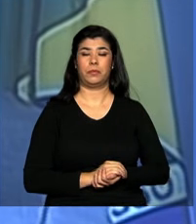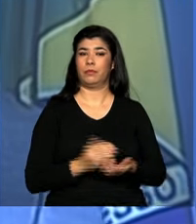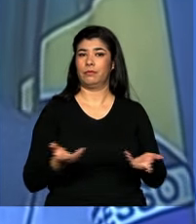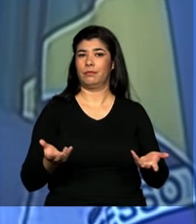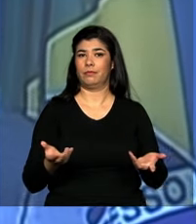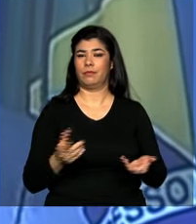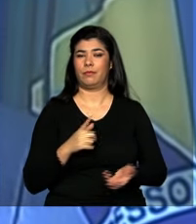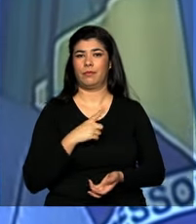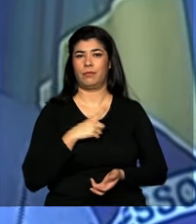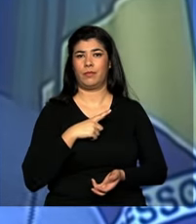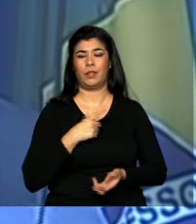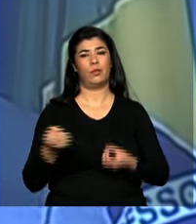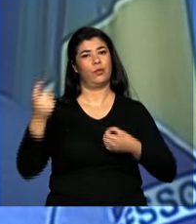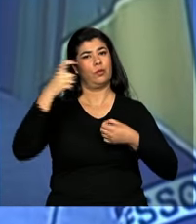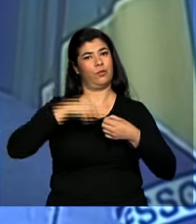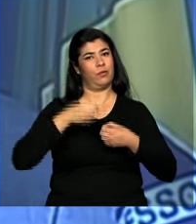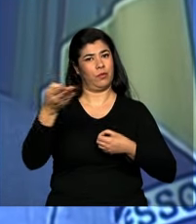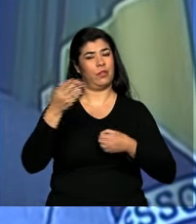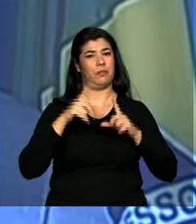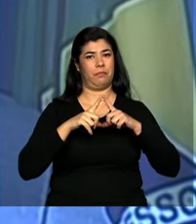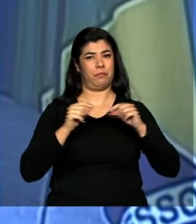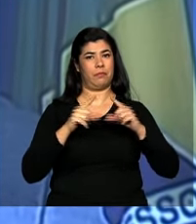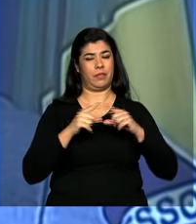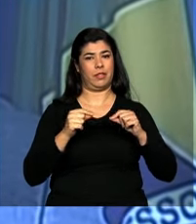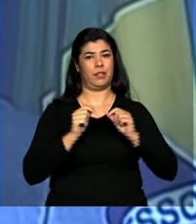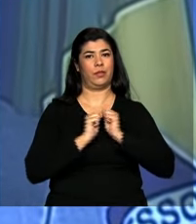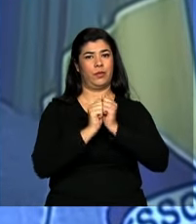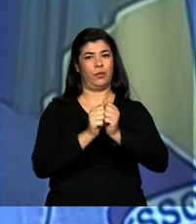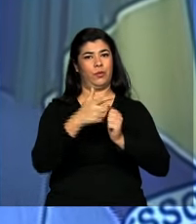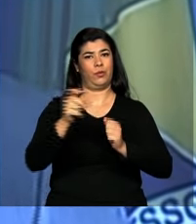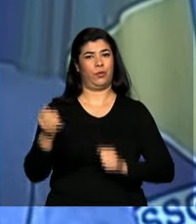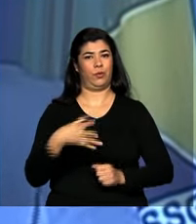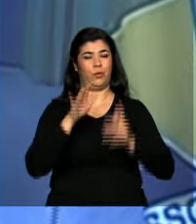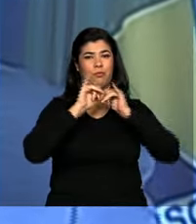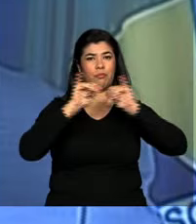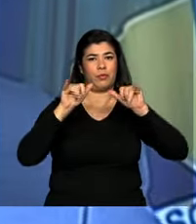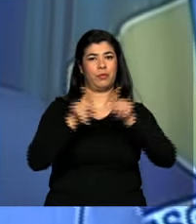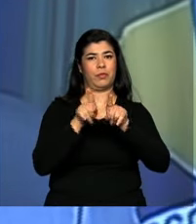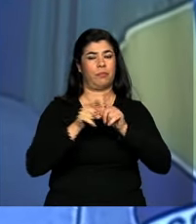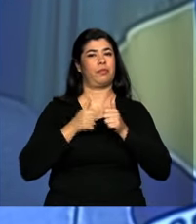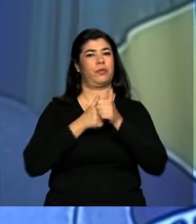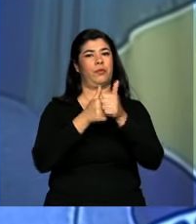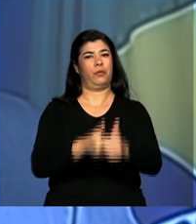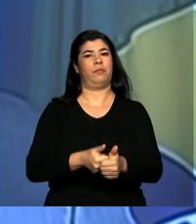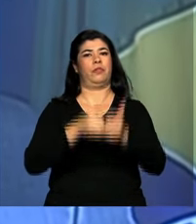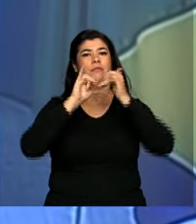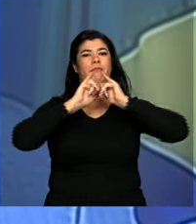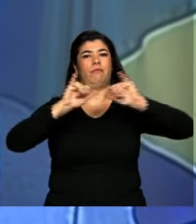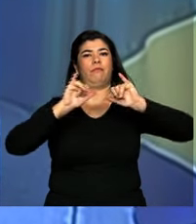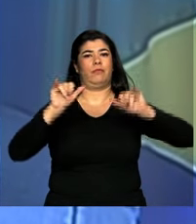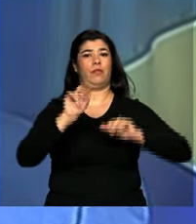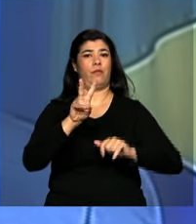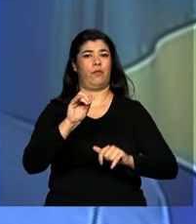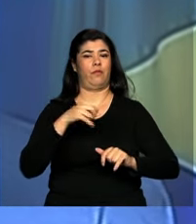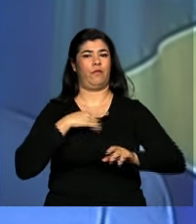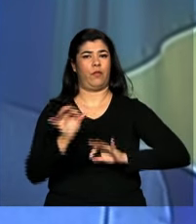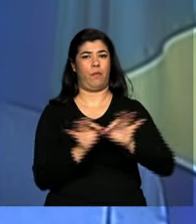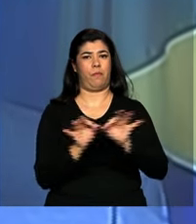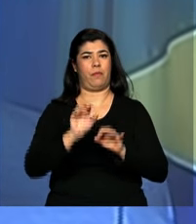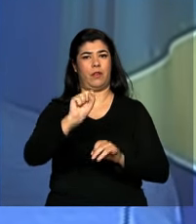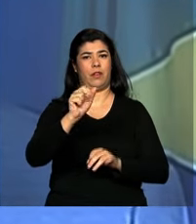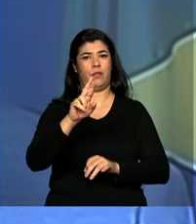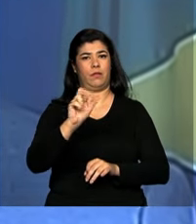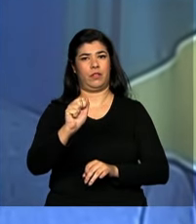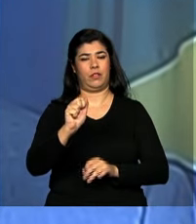então, agora a gente volta a Brasília, então, com outras informações, acompanhando, então, a transmissão de lançamento do Plano Safra